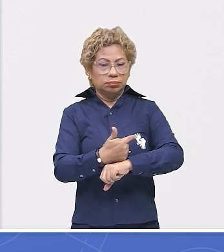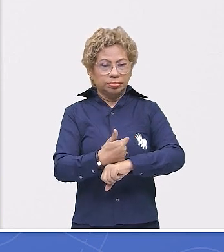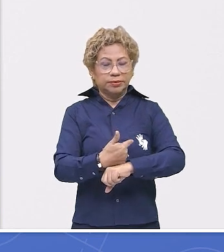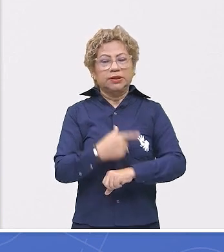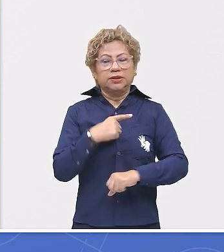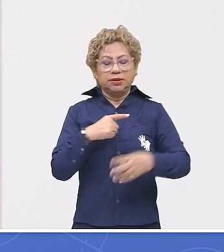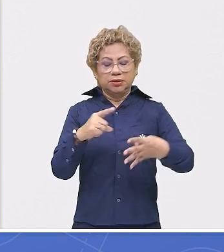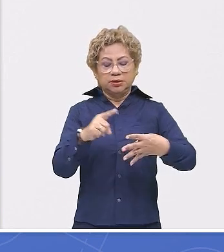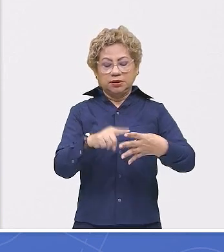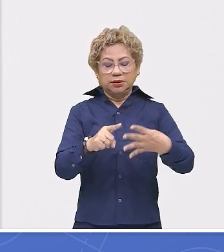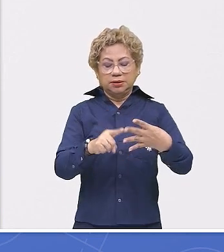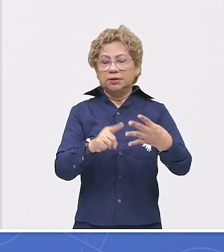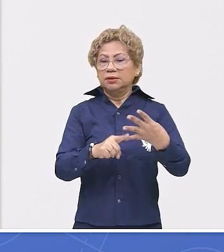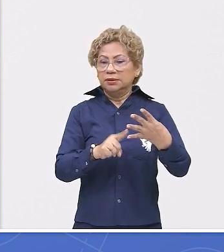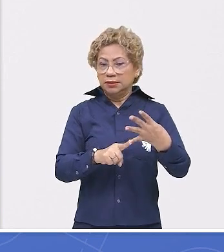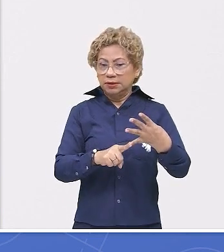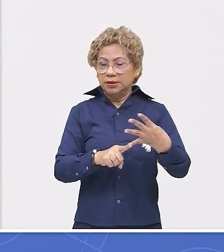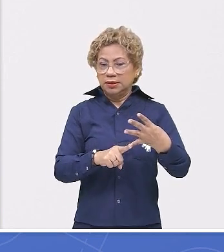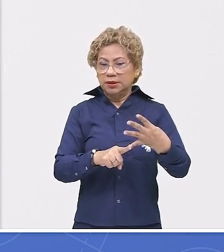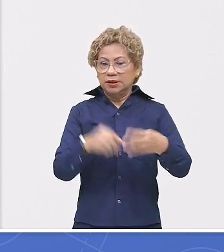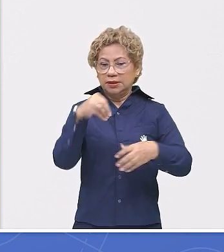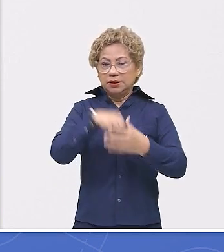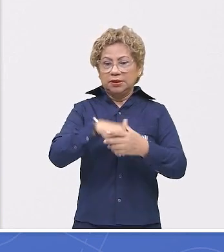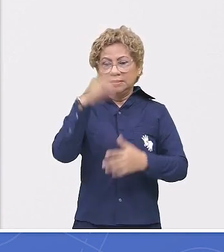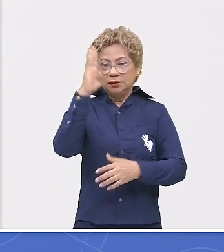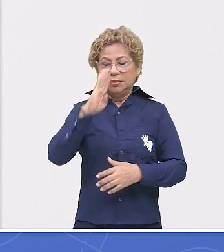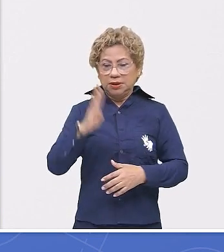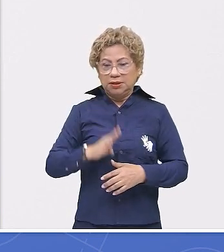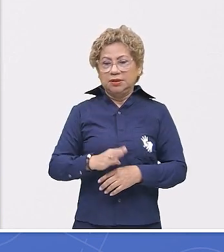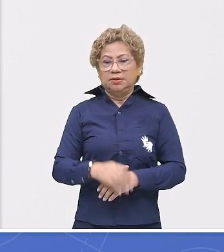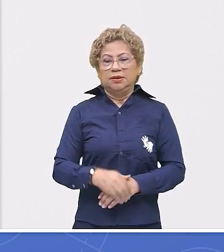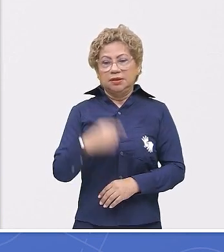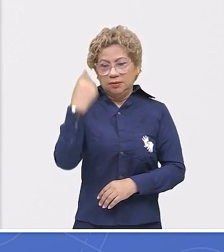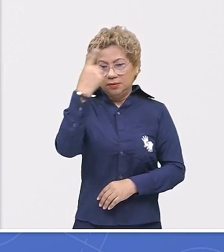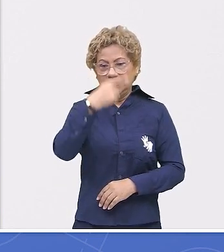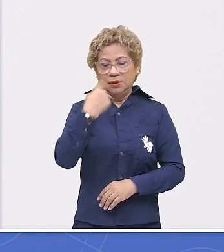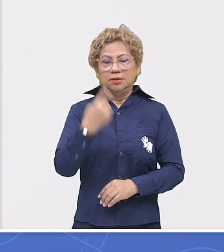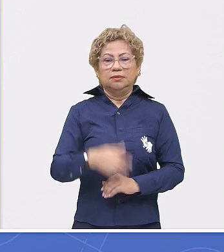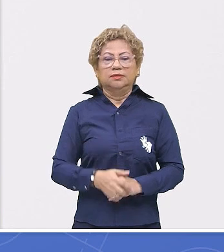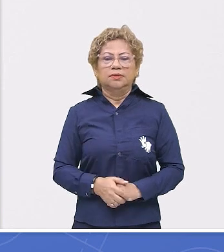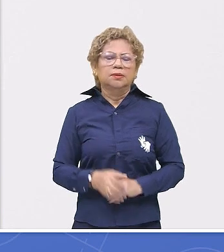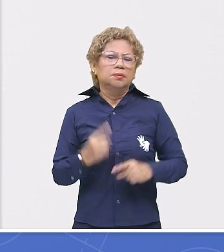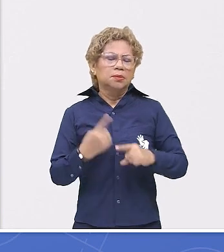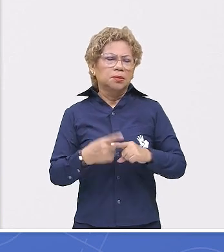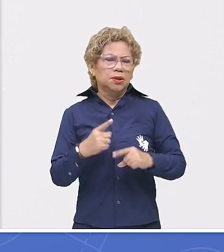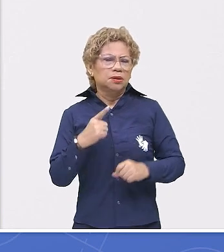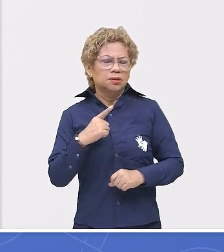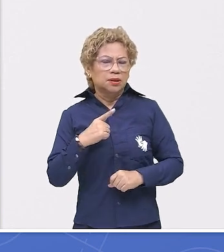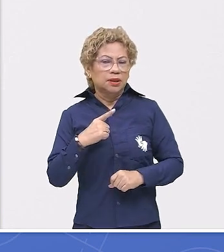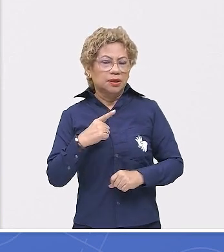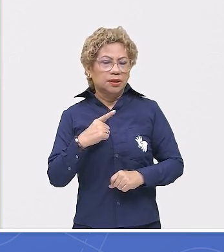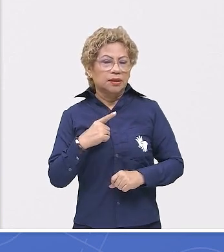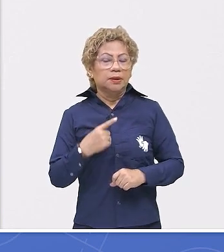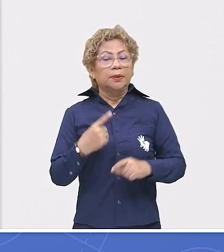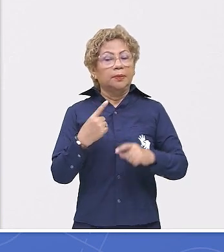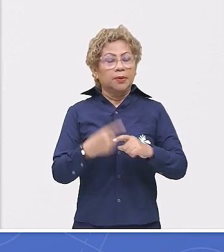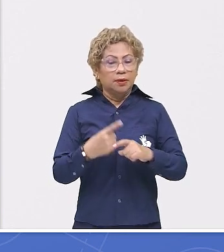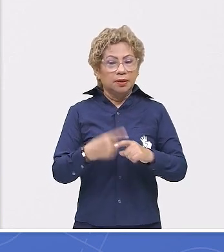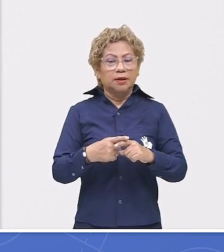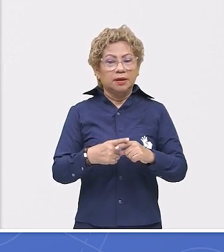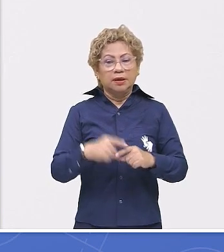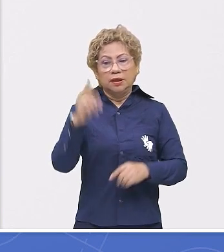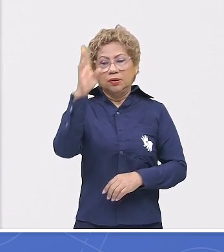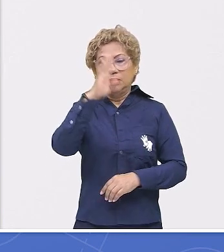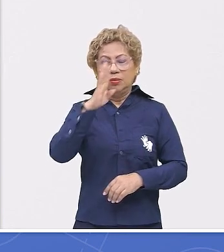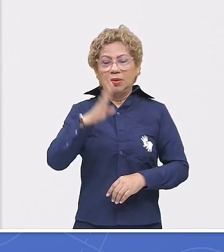horários atualmente, tá? Então, a gente vai ver que isso ocorre, gente, um fator territorial, nosso planeta, ele é muito extenso,